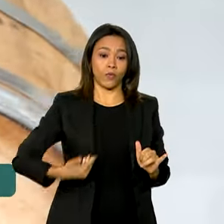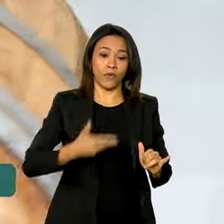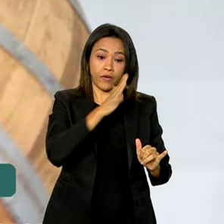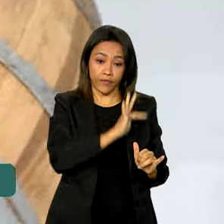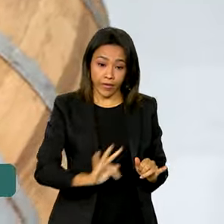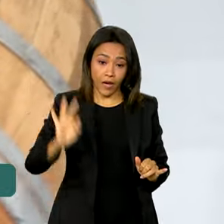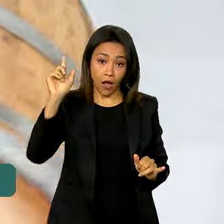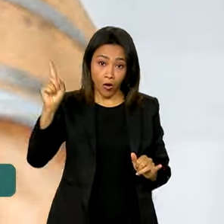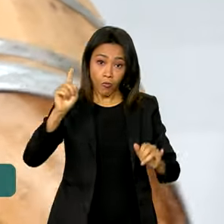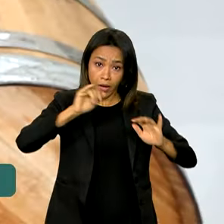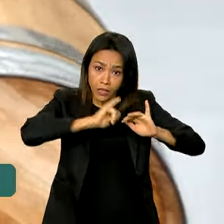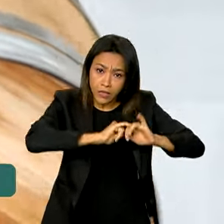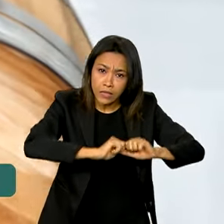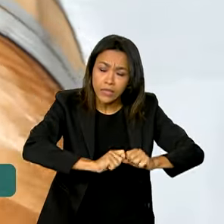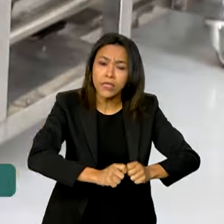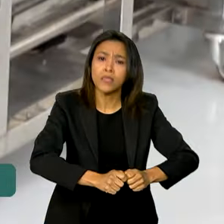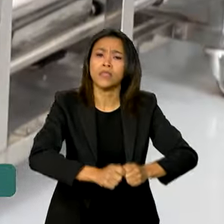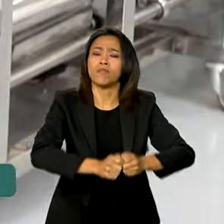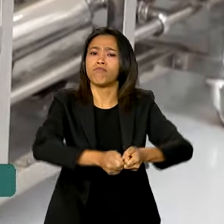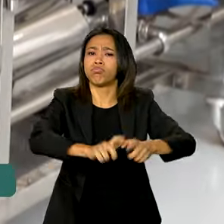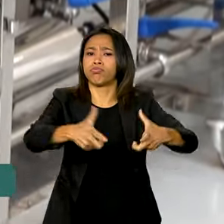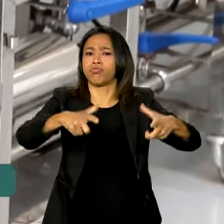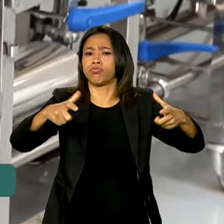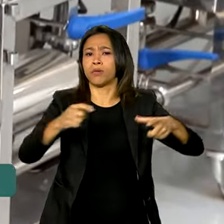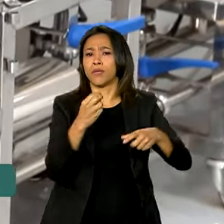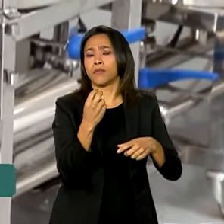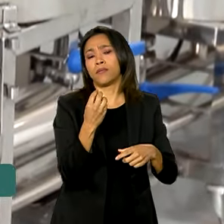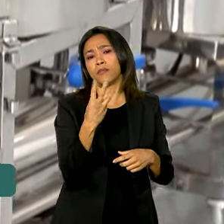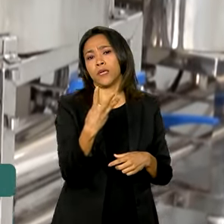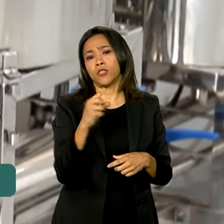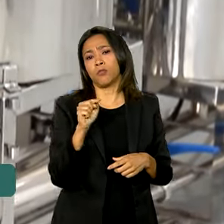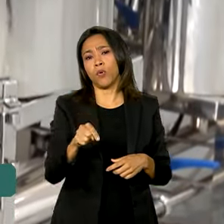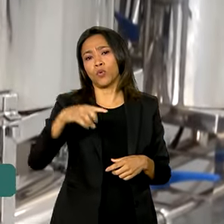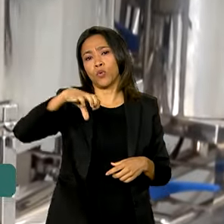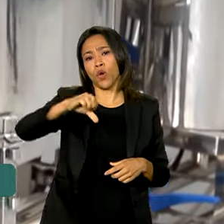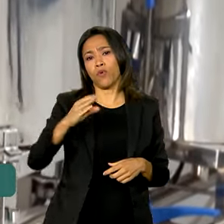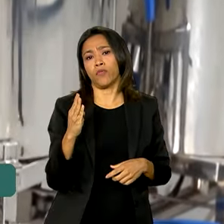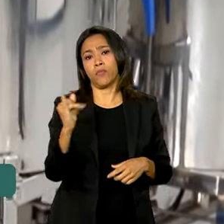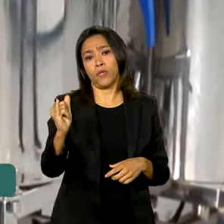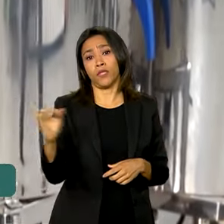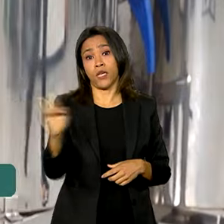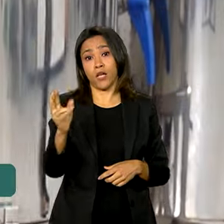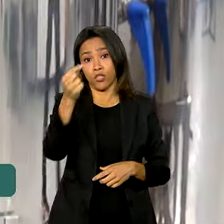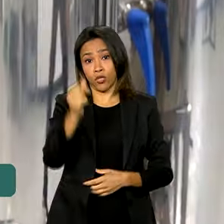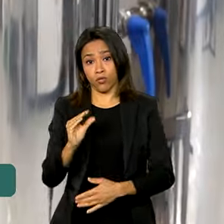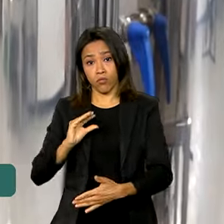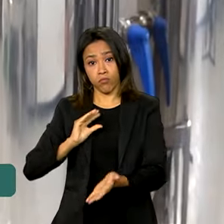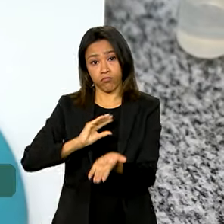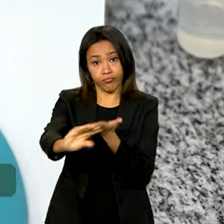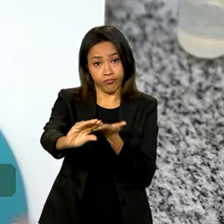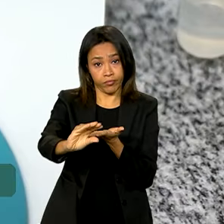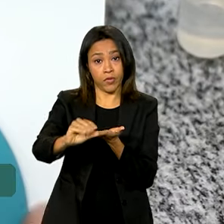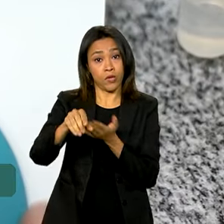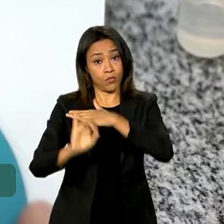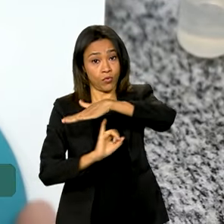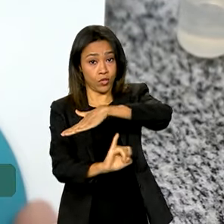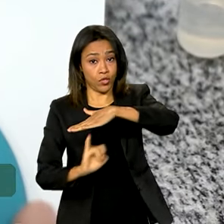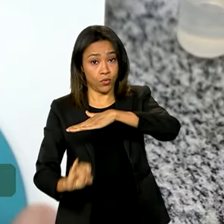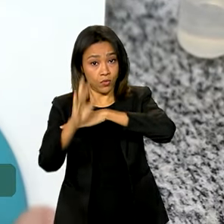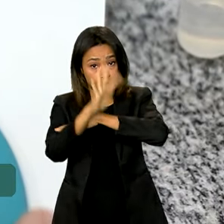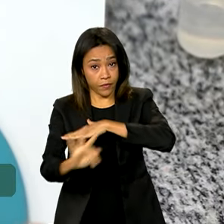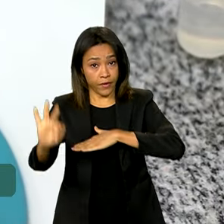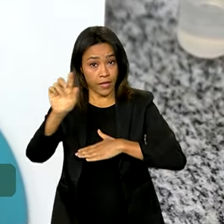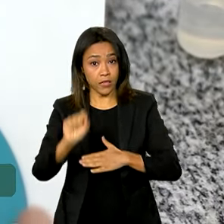consolidação e expansão de 3,9 bilhões de reais aplicados na rede federal. Então a gente tem no